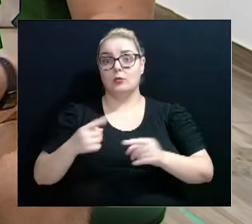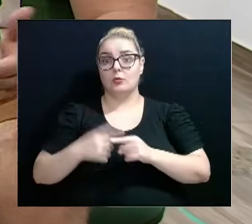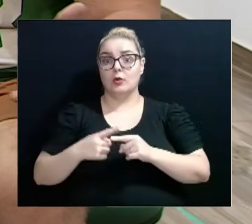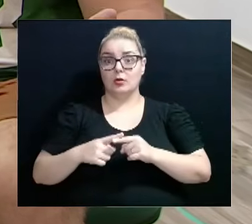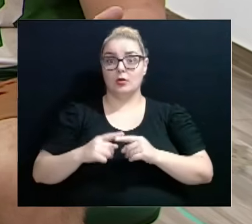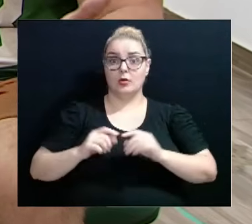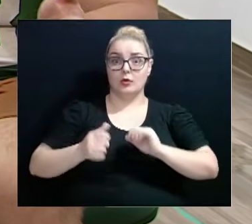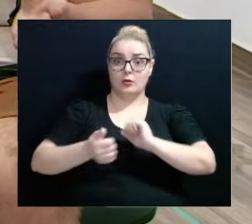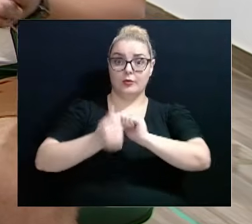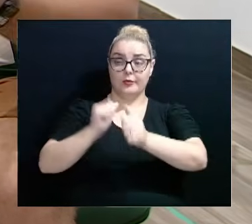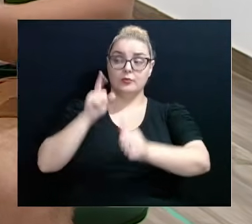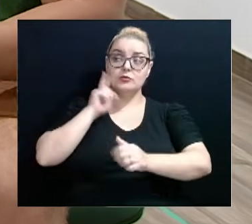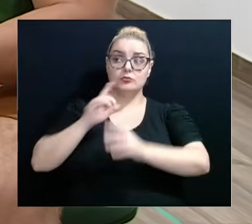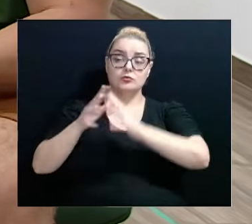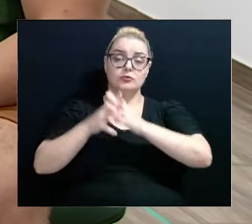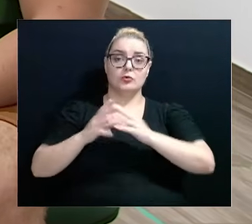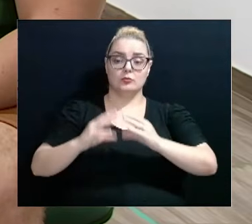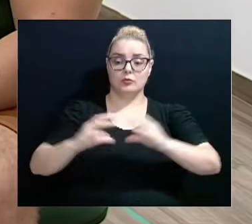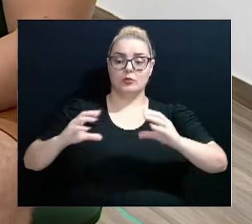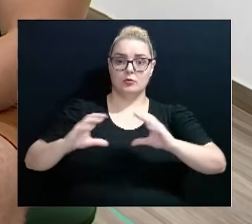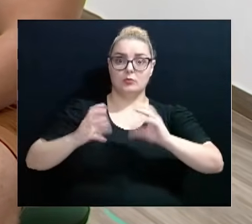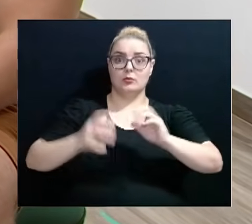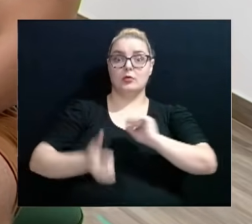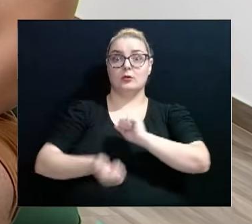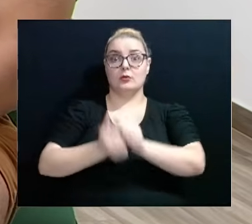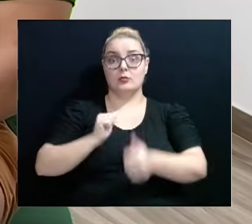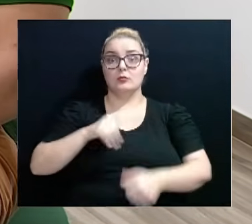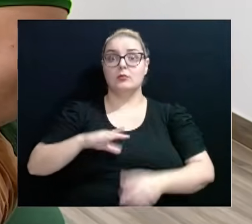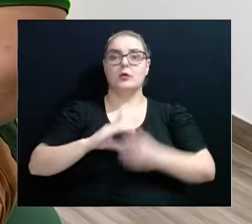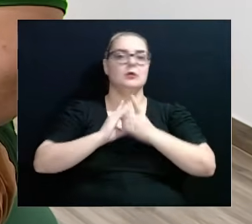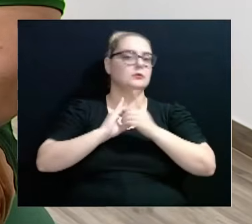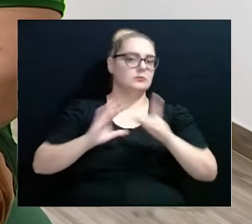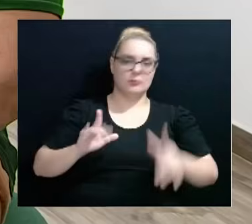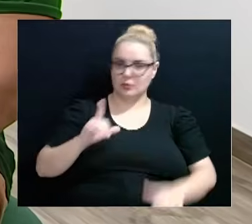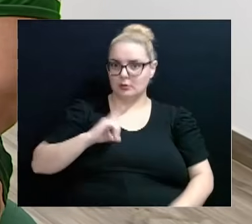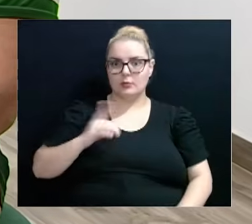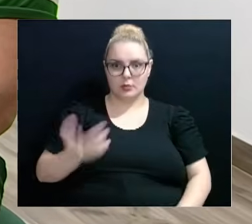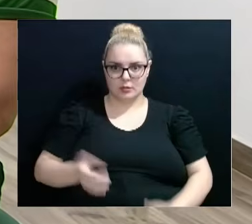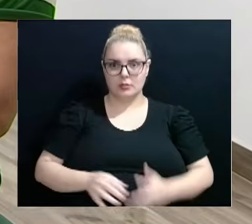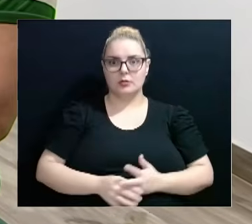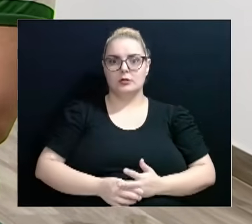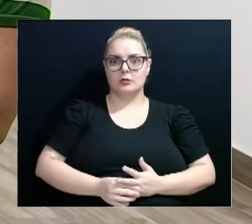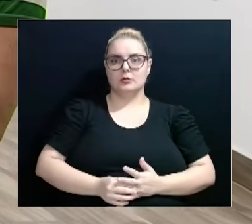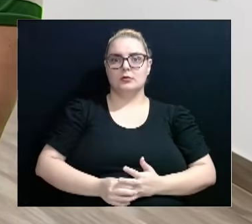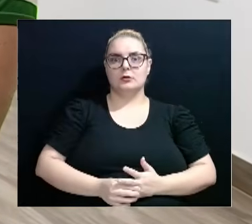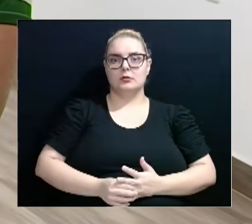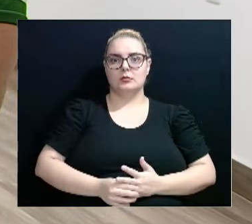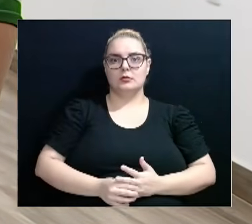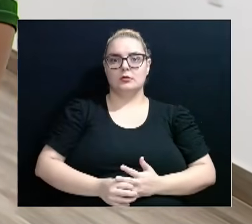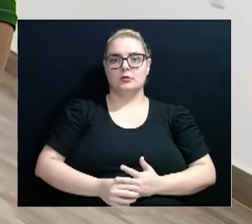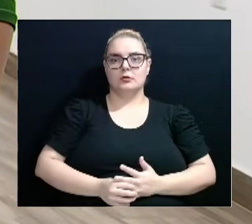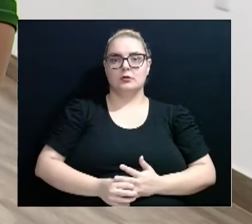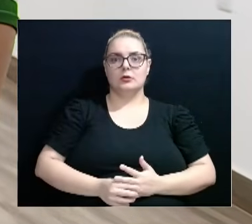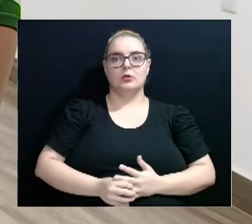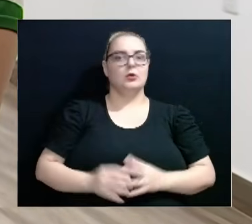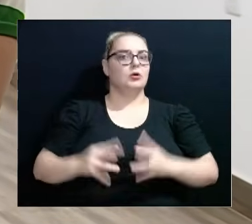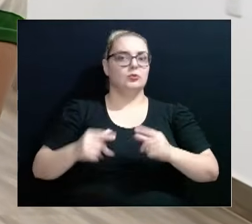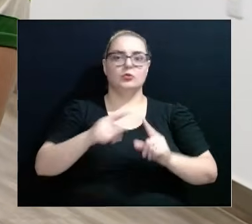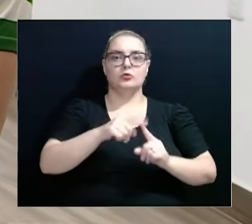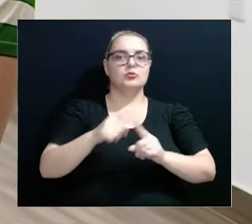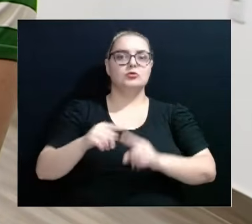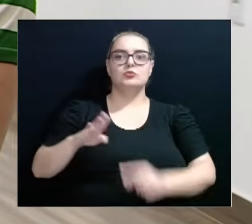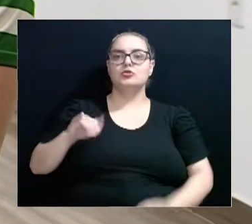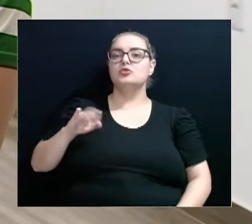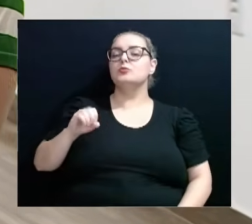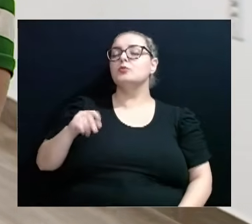Seletivas costumam acontecer 2 a 3 vezes ao ano, então a pessoa se inscreve, vai passar por um processo seletivo